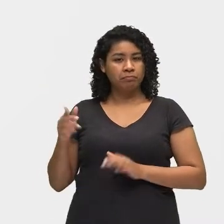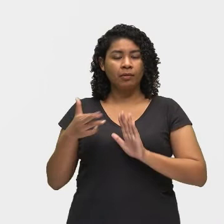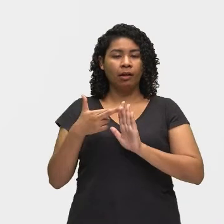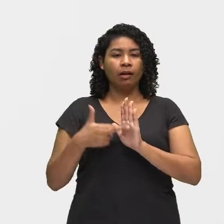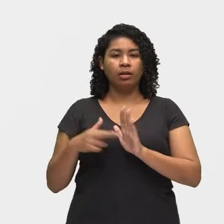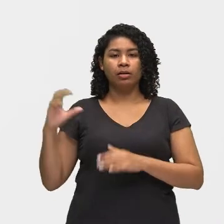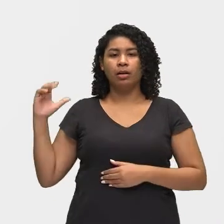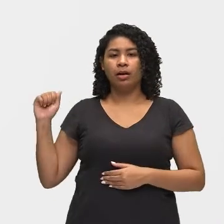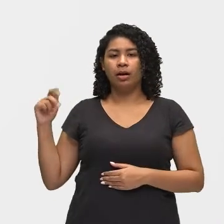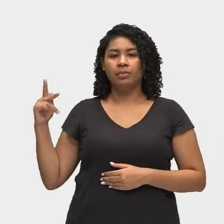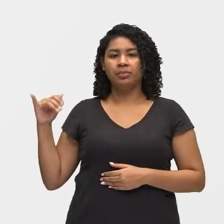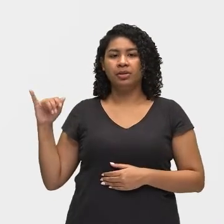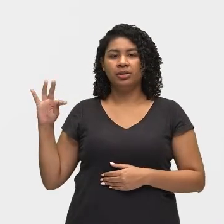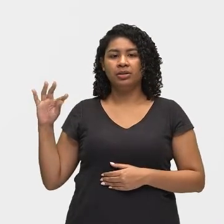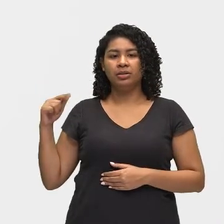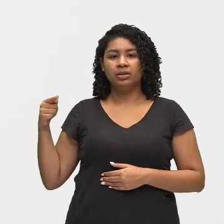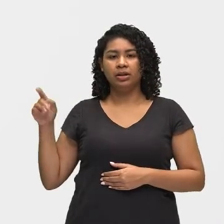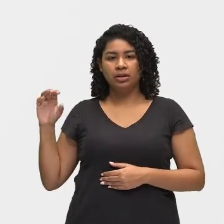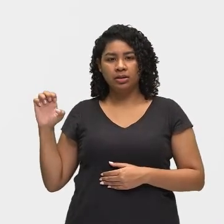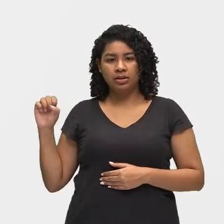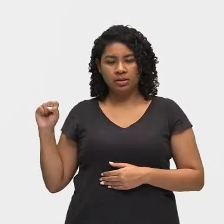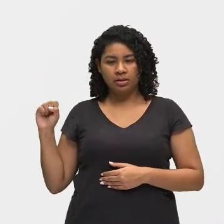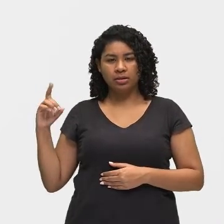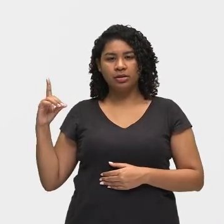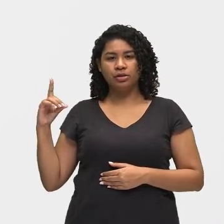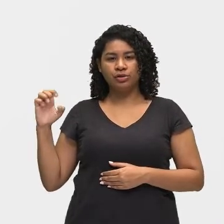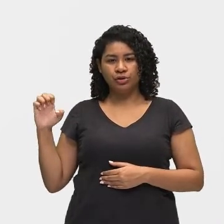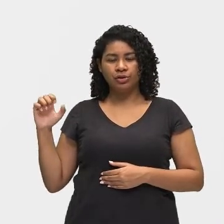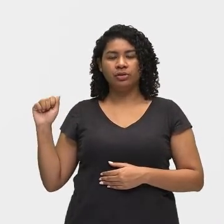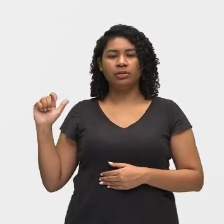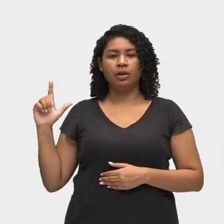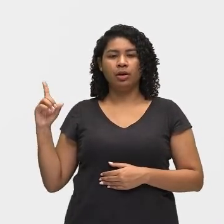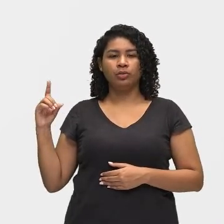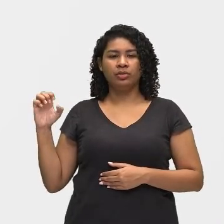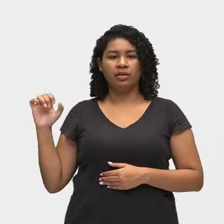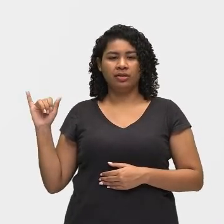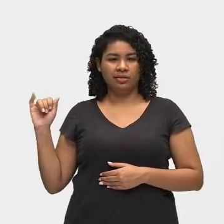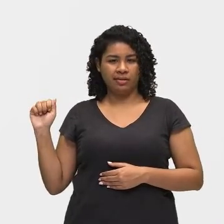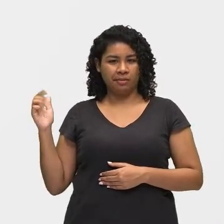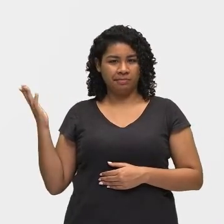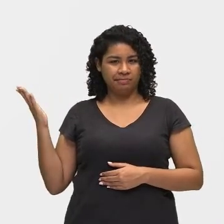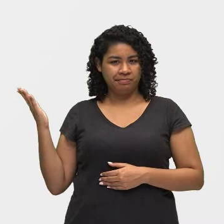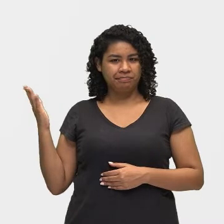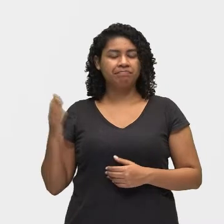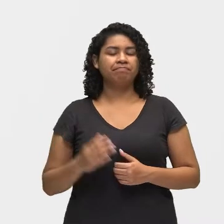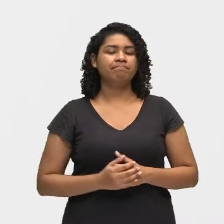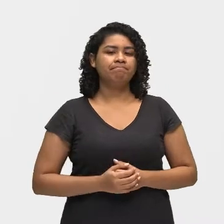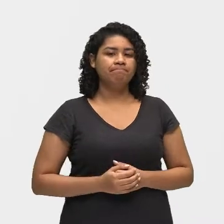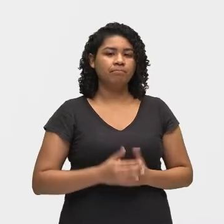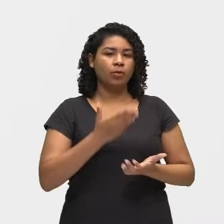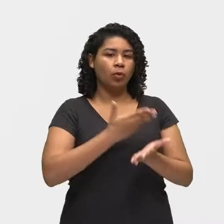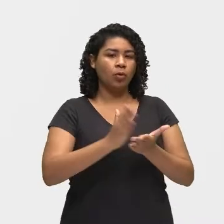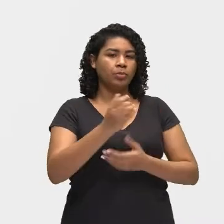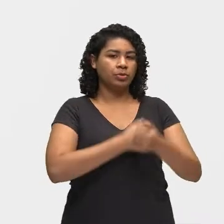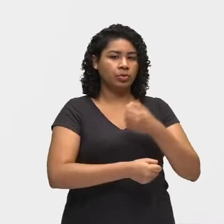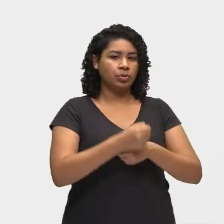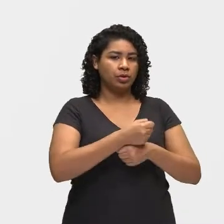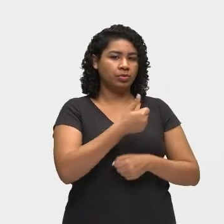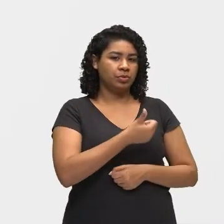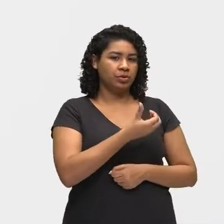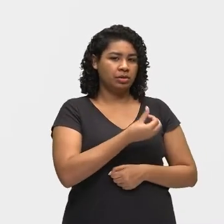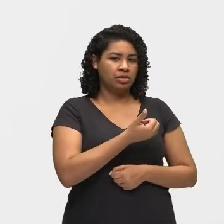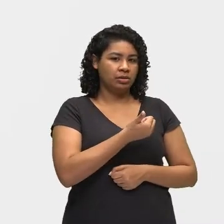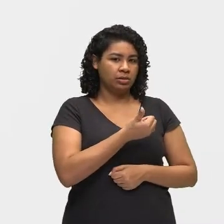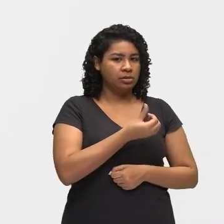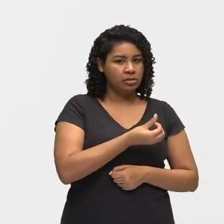de 1616 e vai até 1686. Então, o início do projeto de colonização